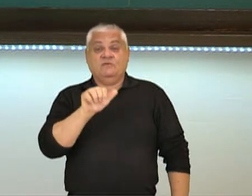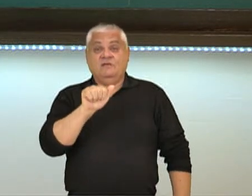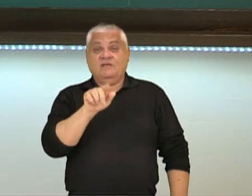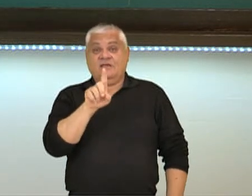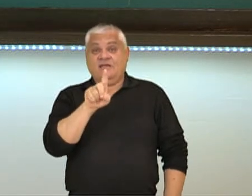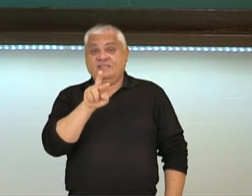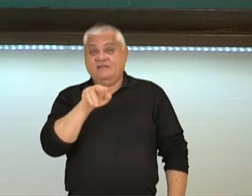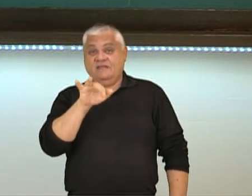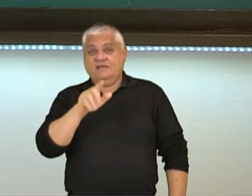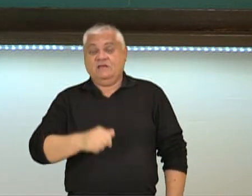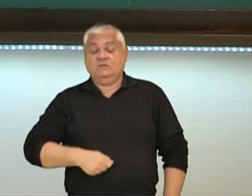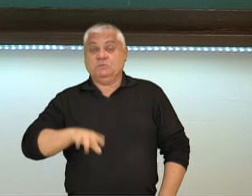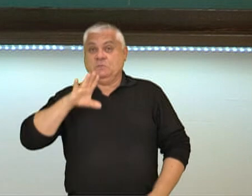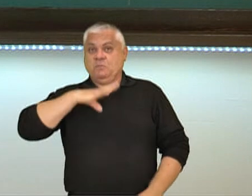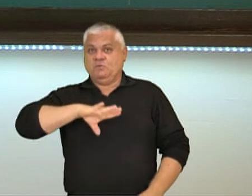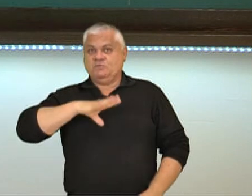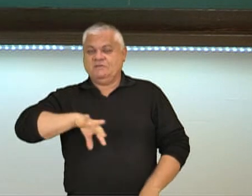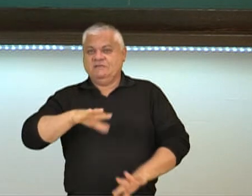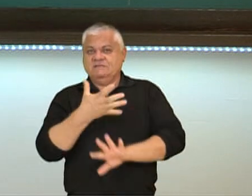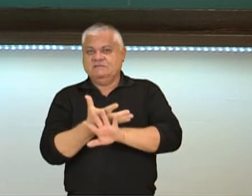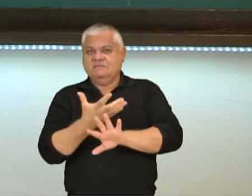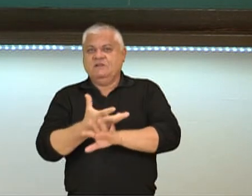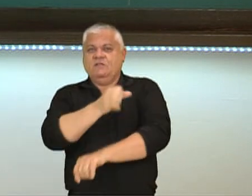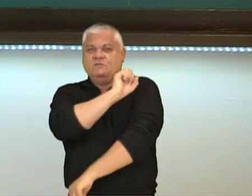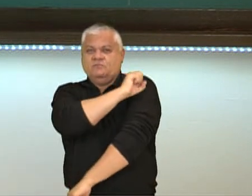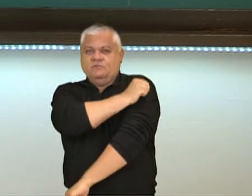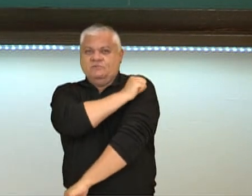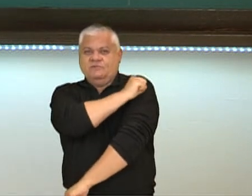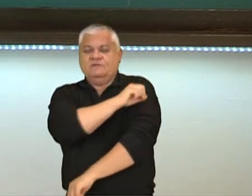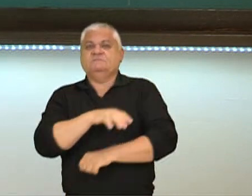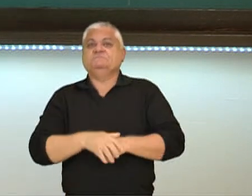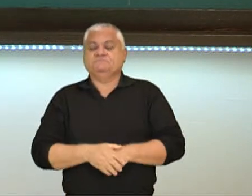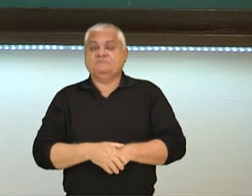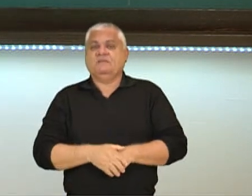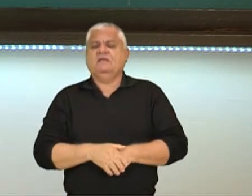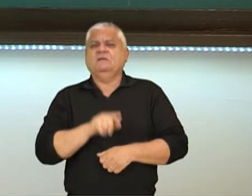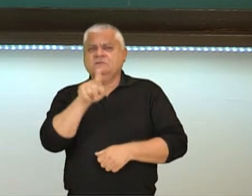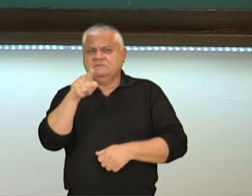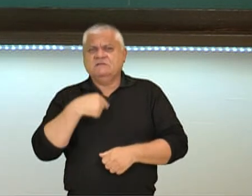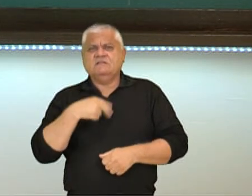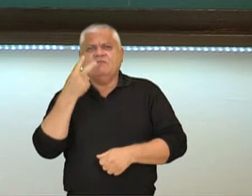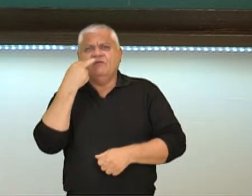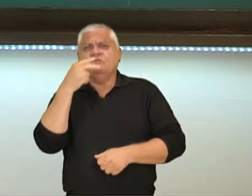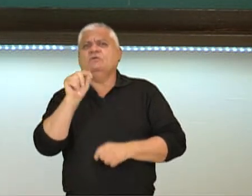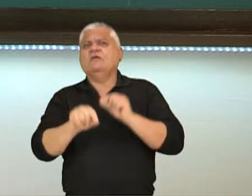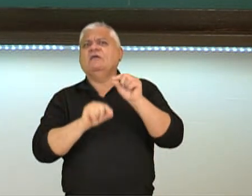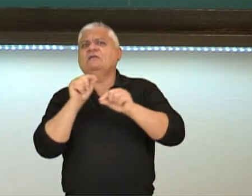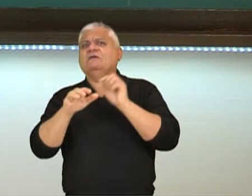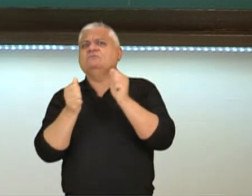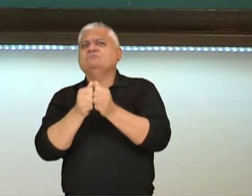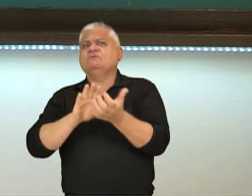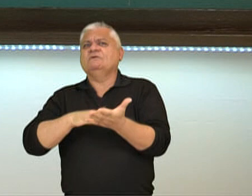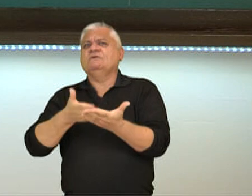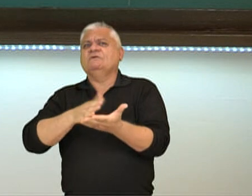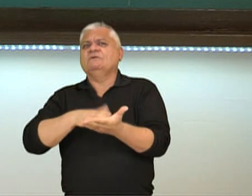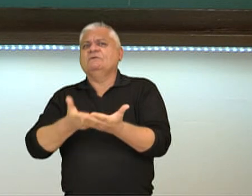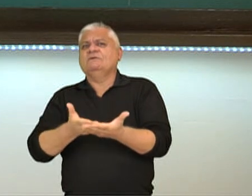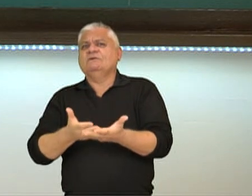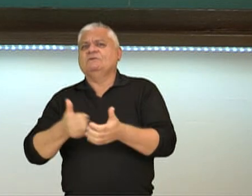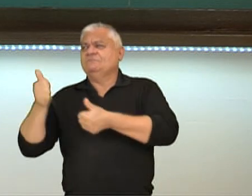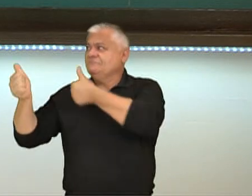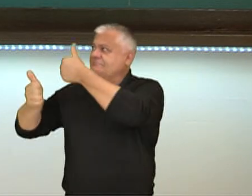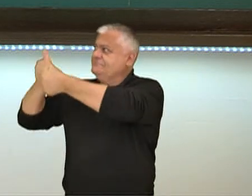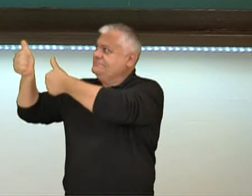Adriano, língua portuguesa, oitavo ano! E vocês estão vendo quem está aqui comigo? Ó, quem está aqui! E